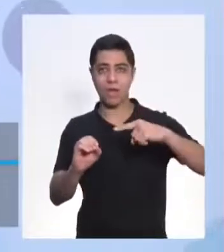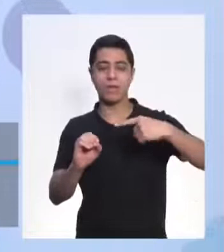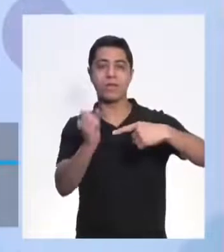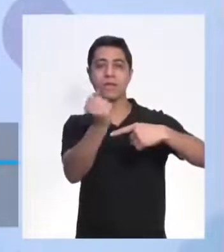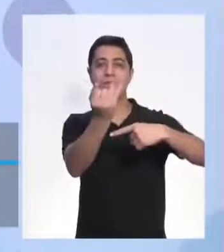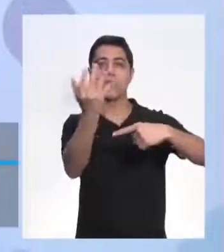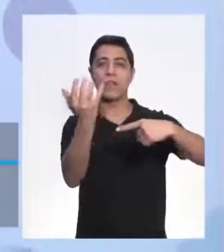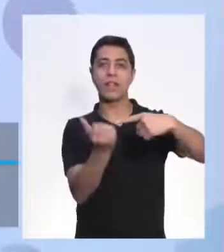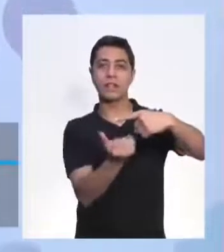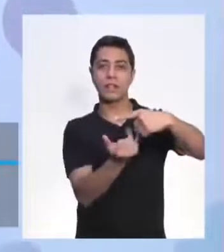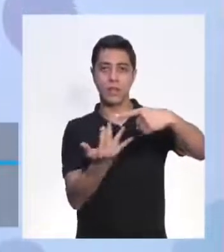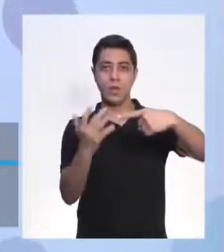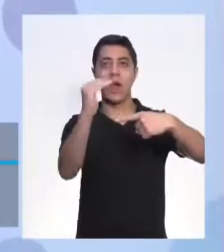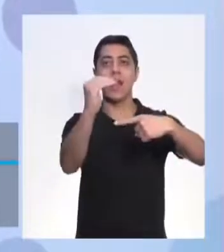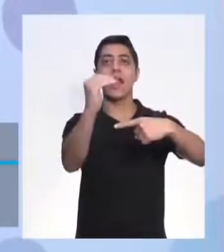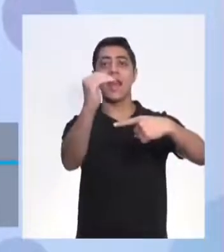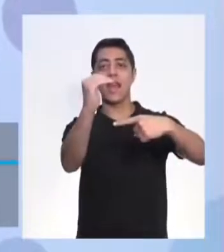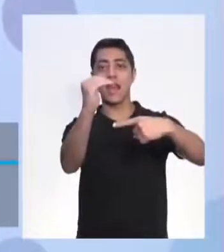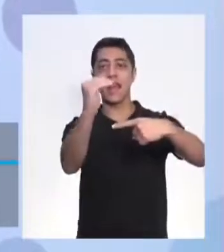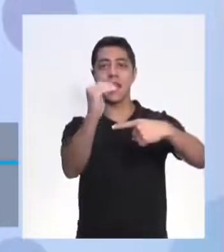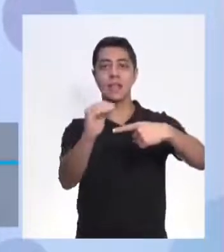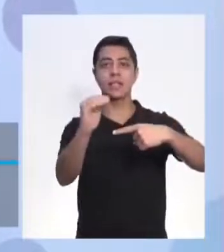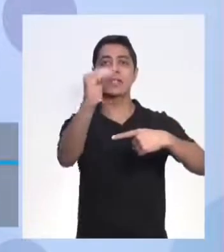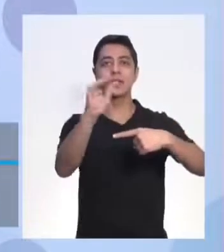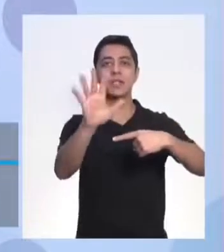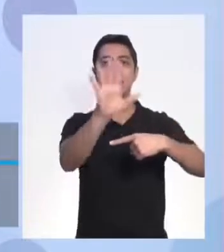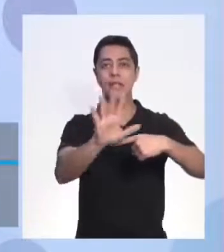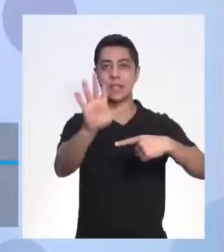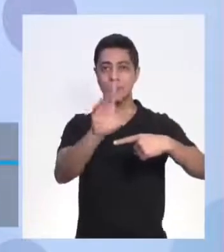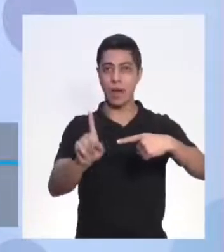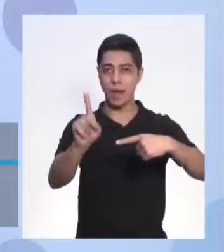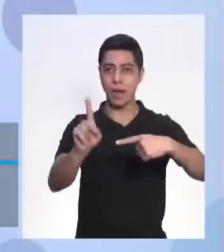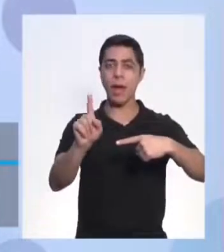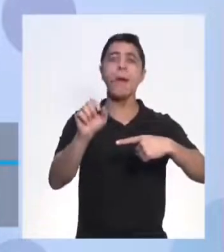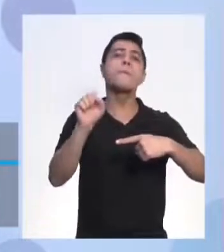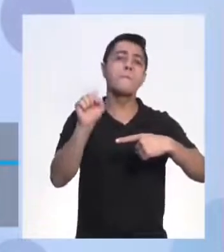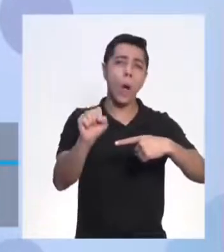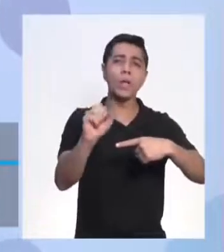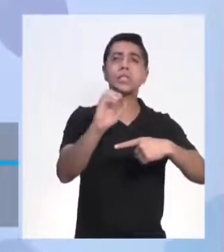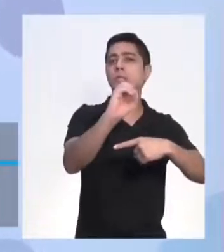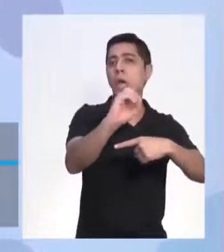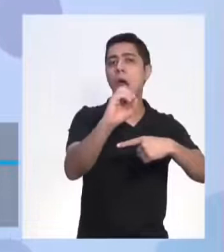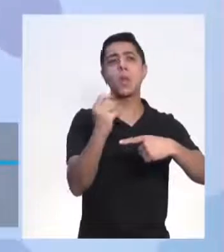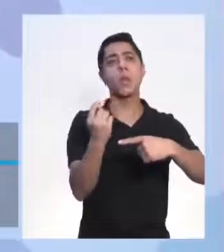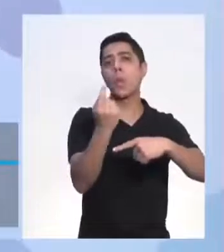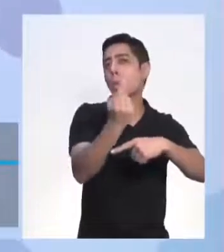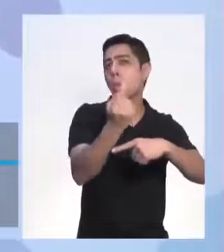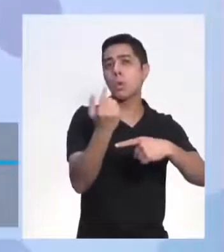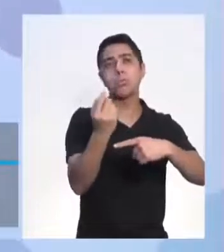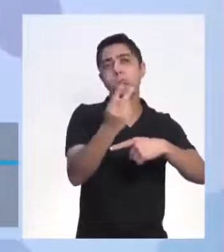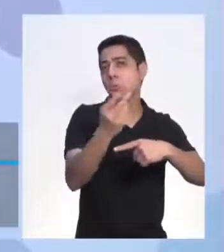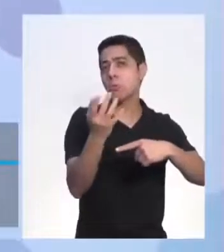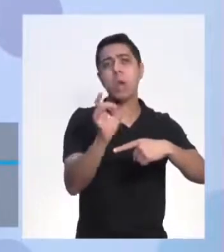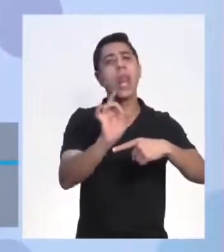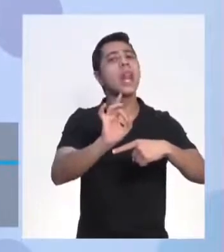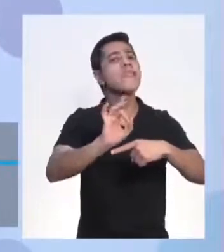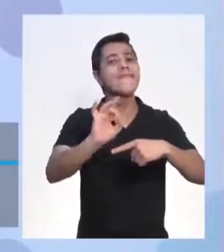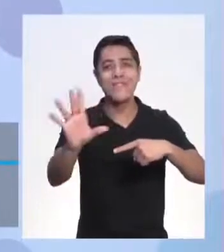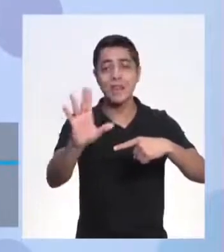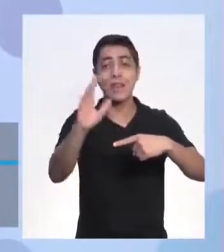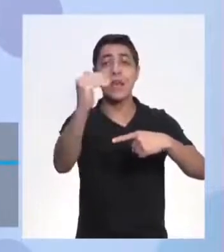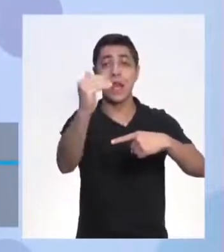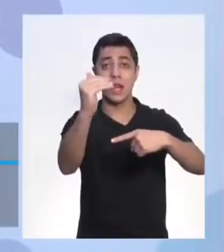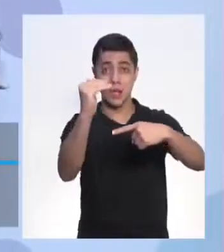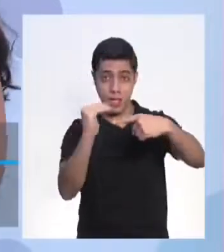eu tenho uma fração, o número de cima pode ser zero, mas o de baixo, não, ok? Bom, muito